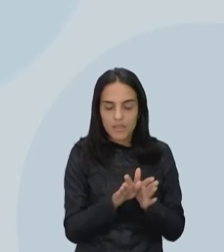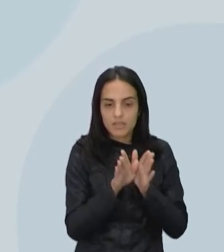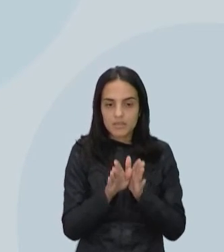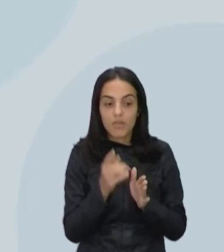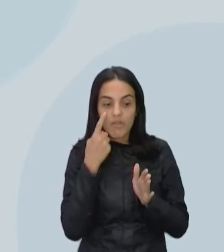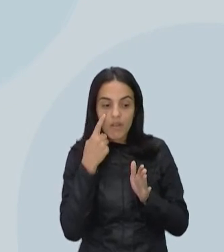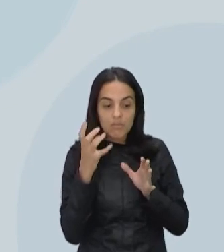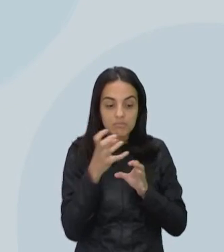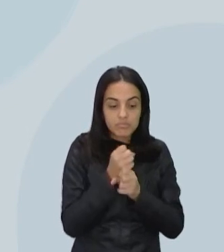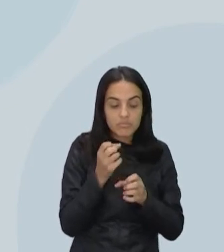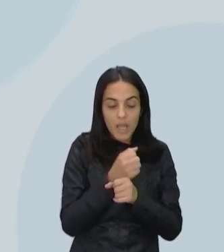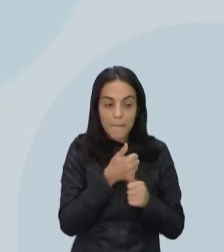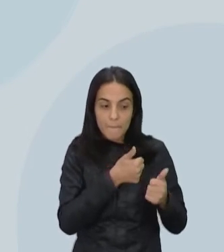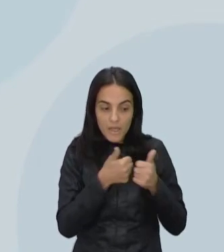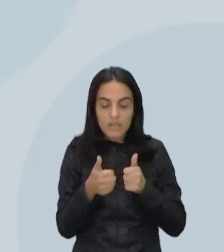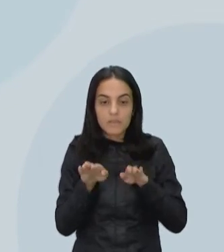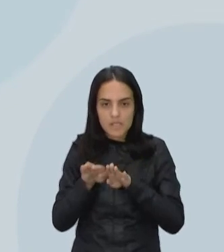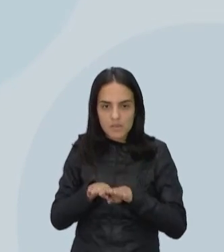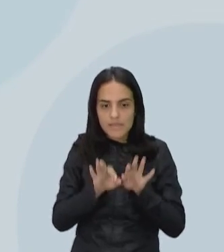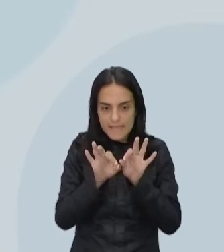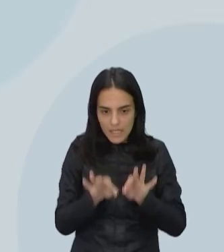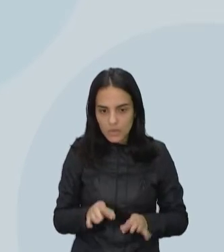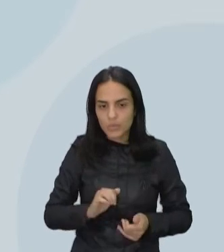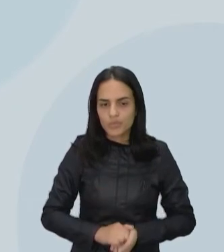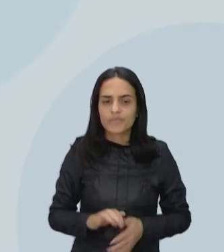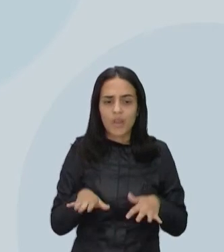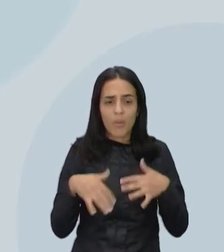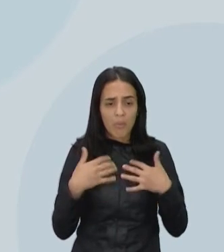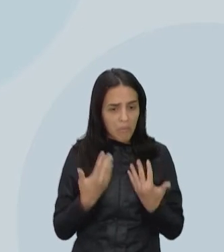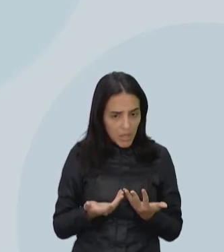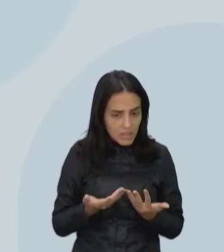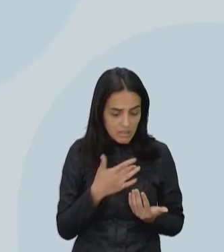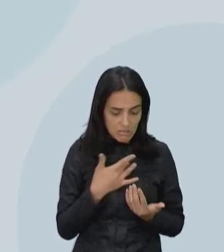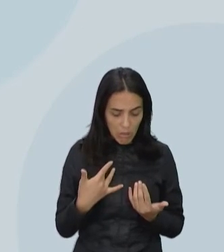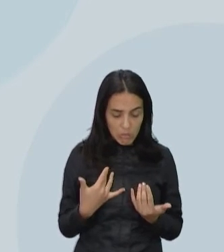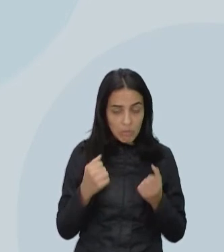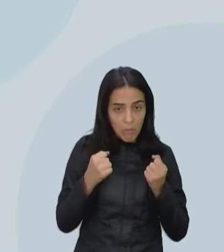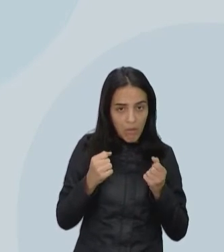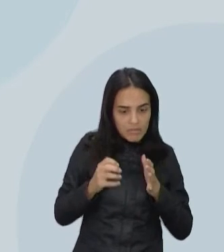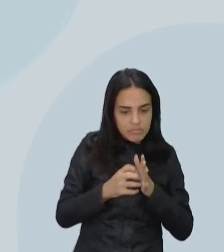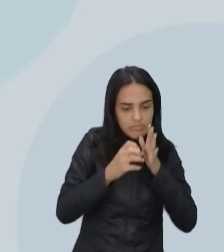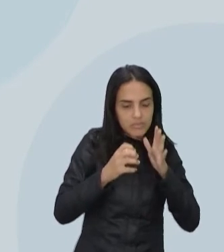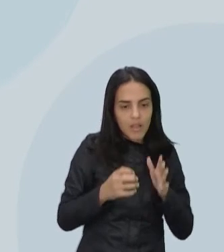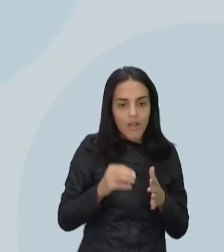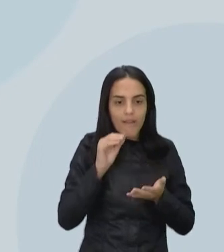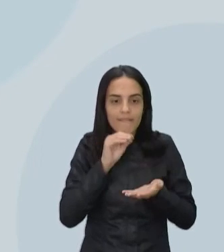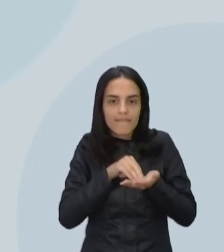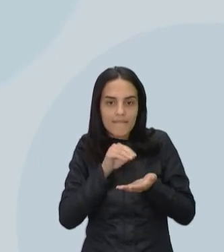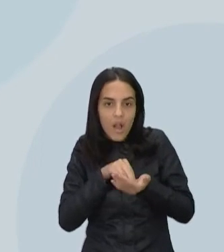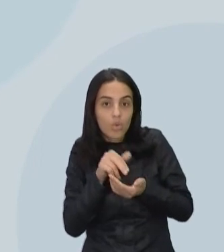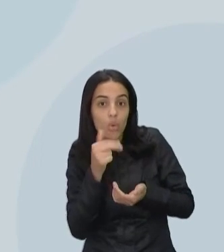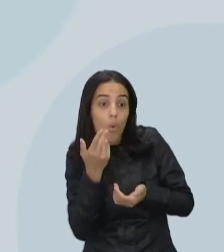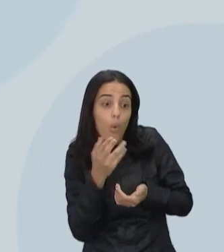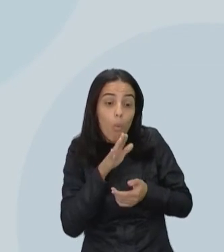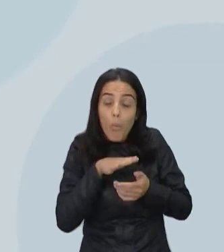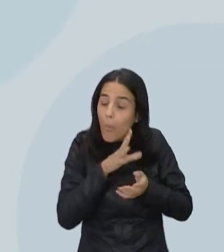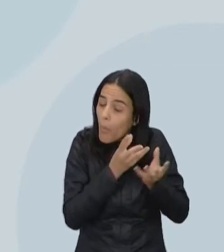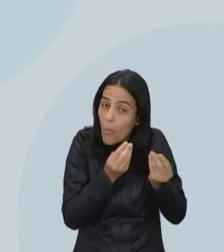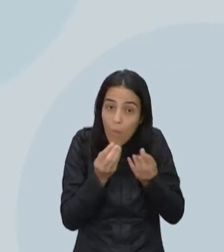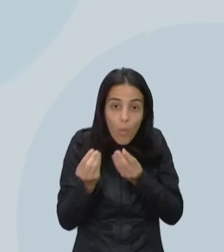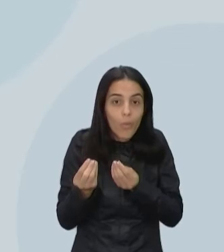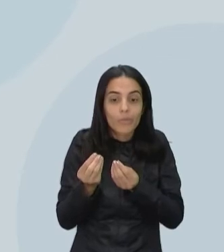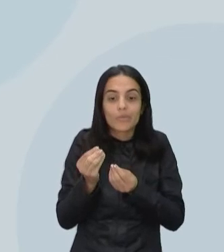controle de qualidade e padronização. Quais os malefícios que a saúde pode sofrer com a falta ou excesso de